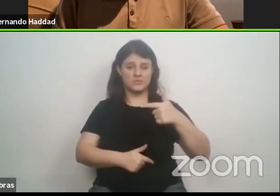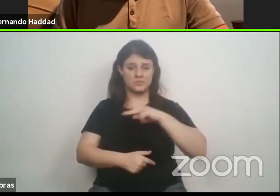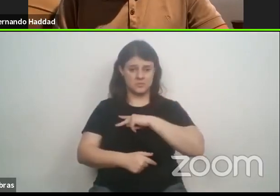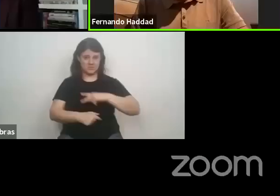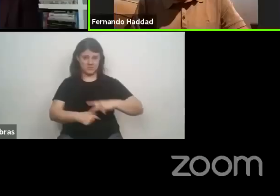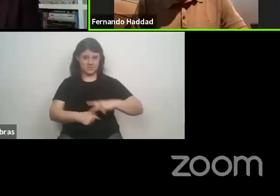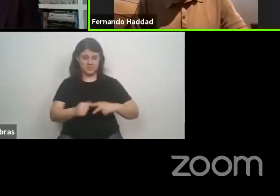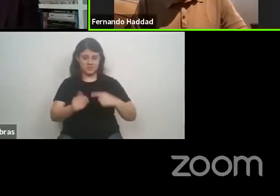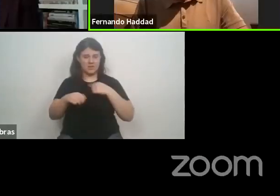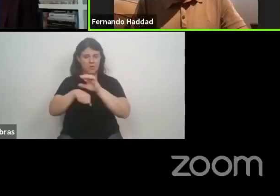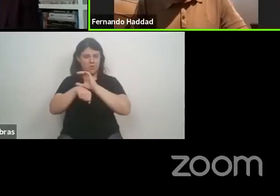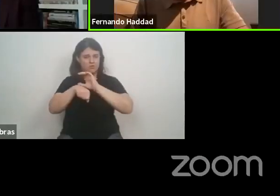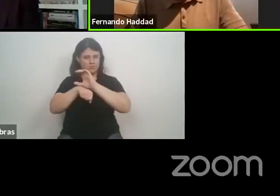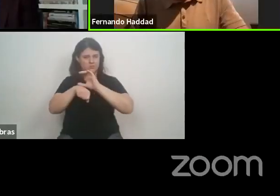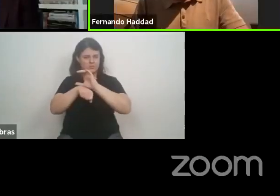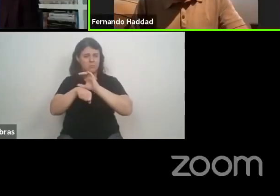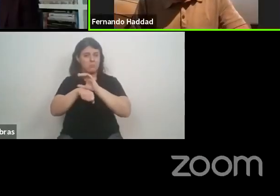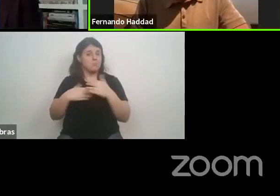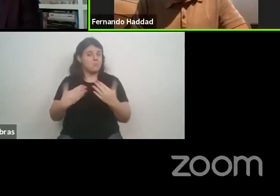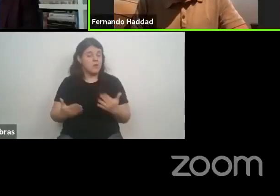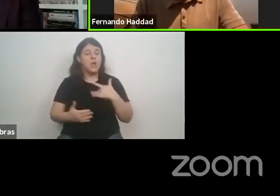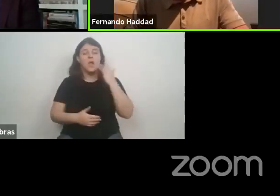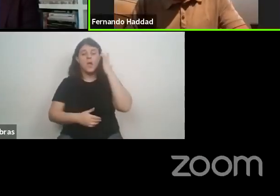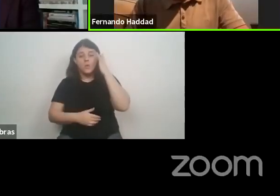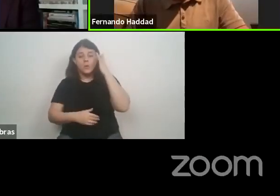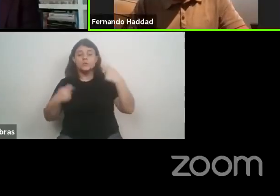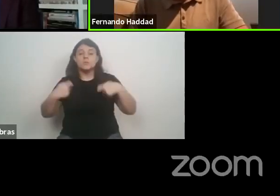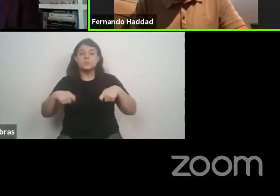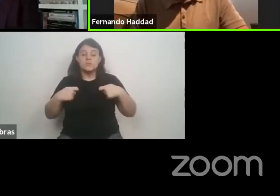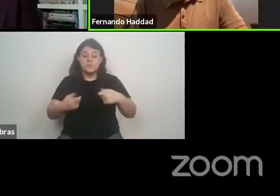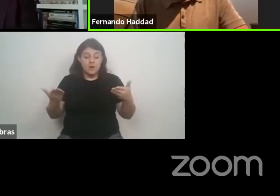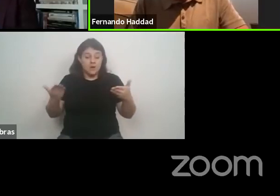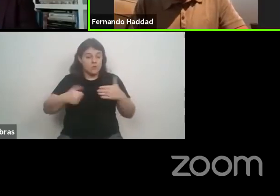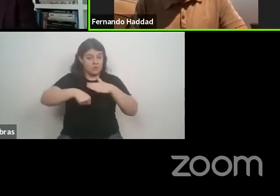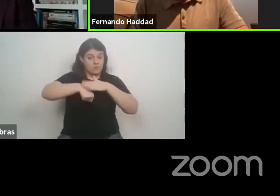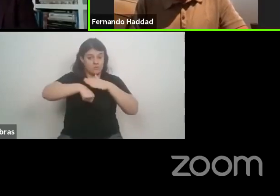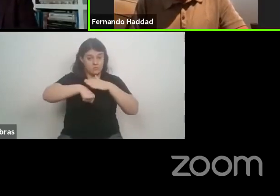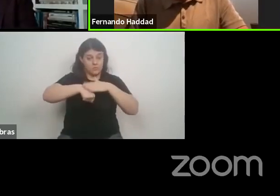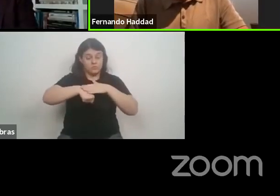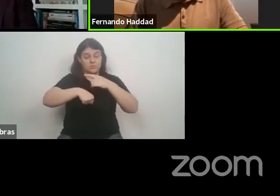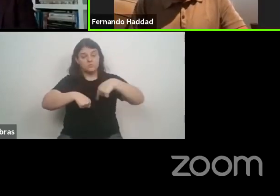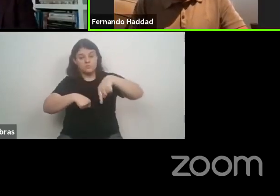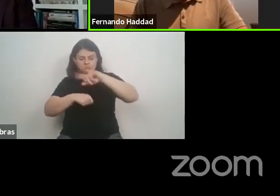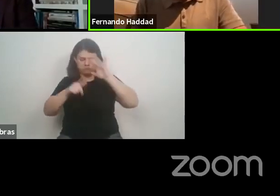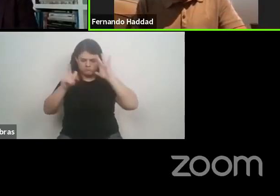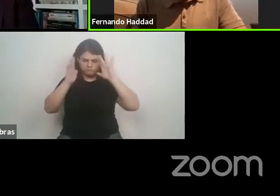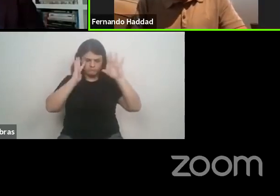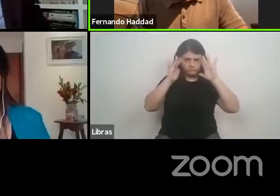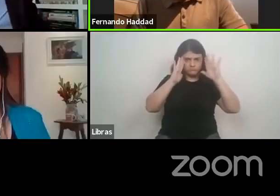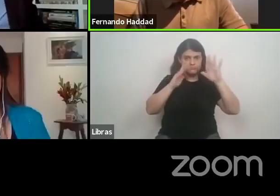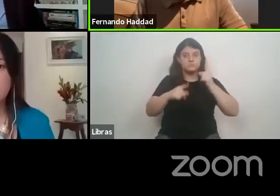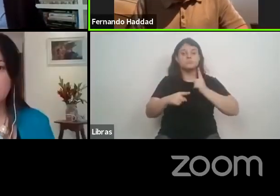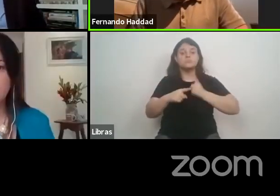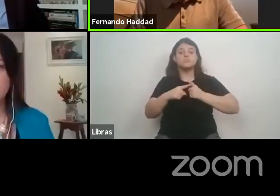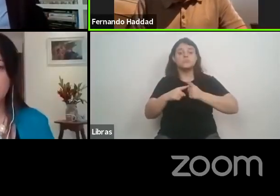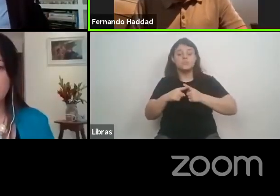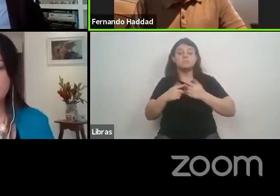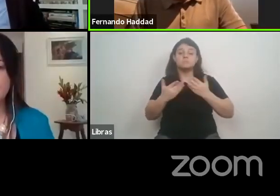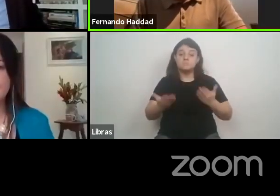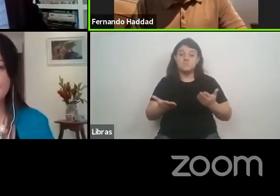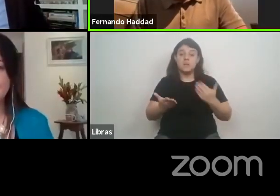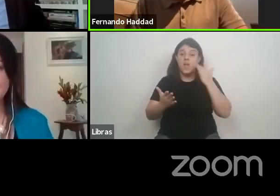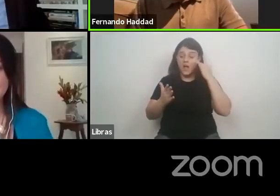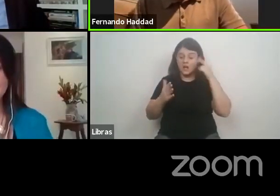Constituição. Sabe, eu acho que deveria ser um bom momento de repensar. Eu acho que essa